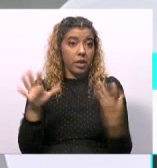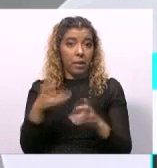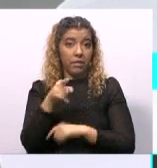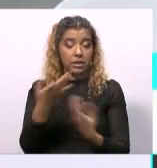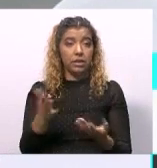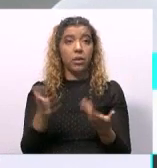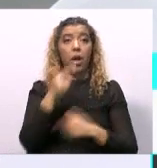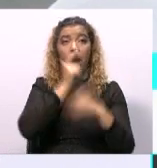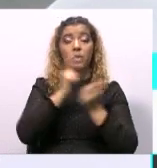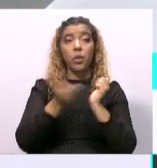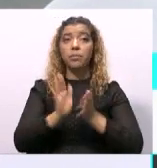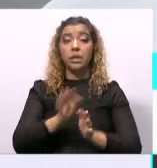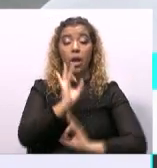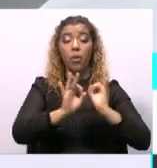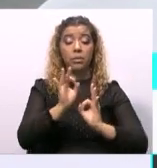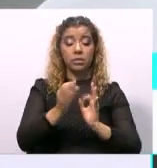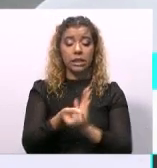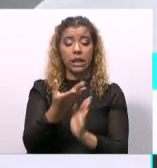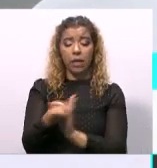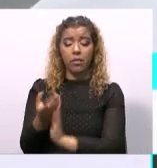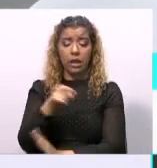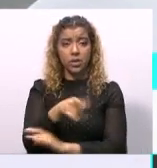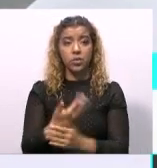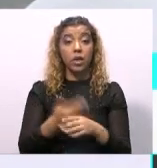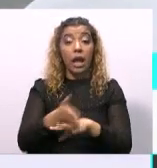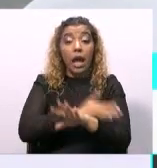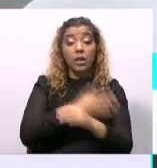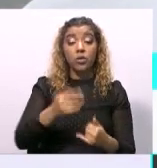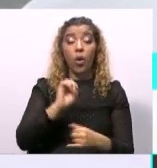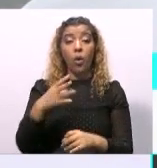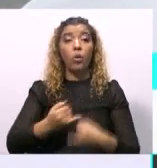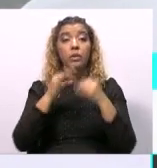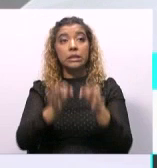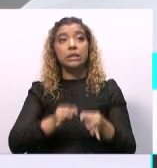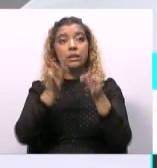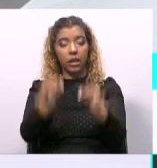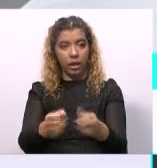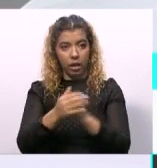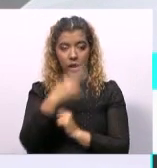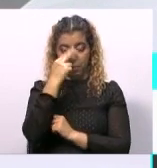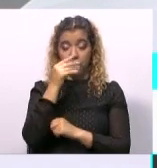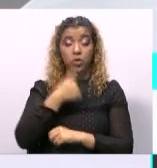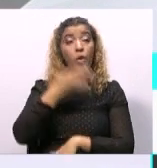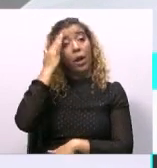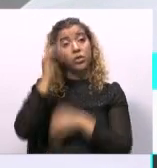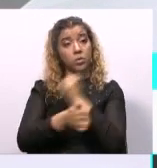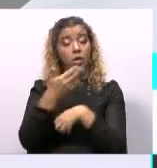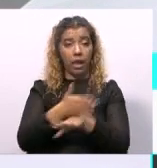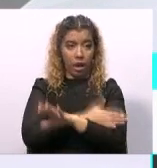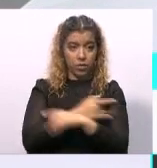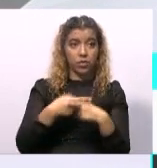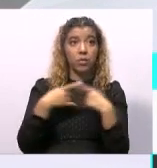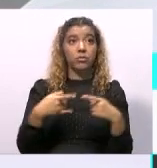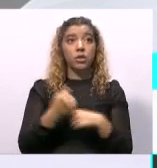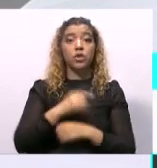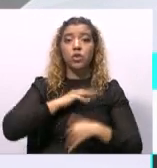pessoa deve preparar esta solução quando já está constipada ou antes, de modo preventivo? Eu aconselho a preparar sempre antes. Claro, faz todo todos